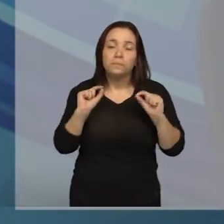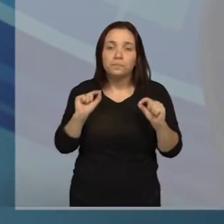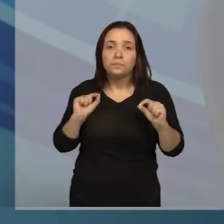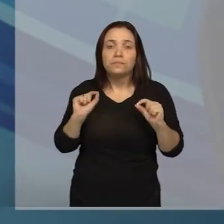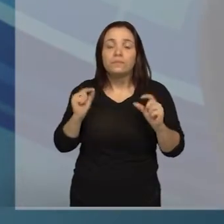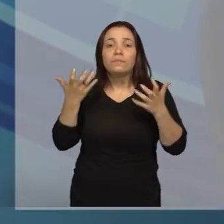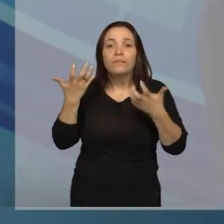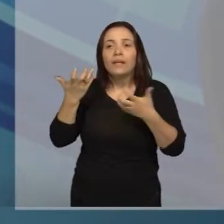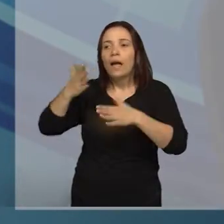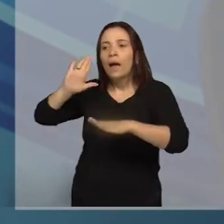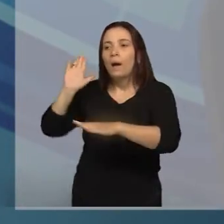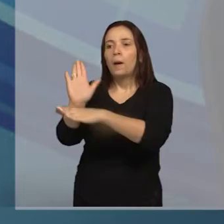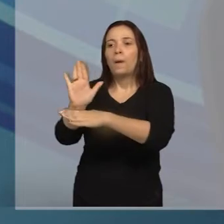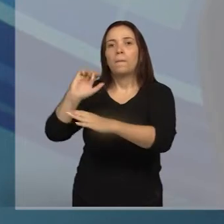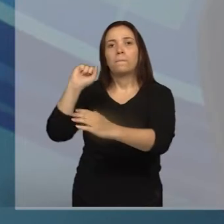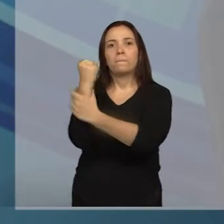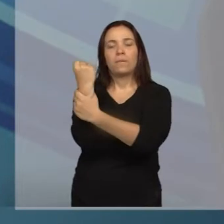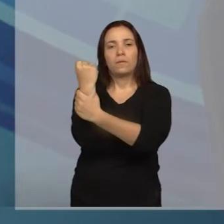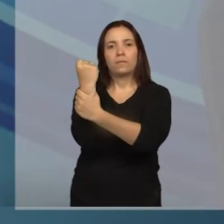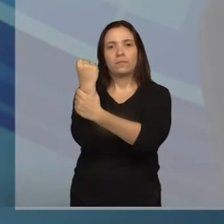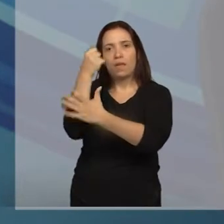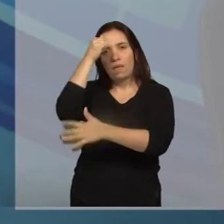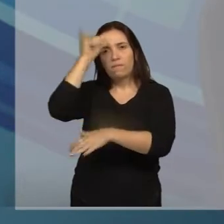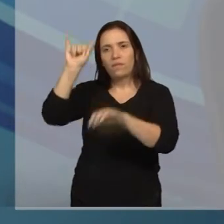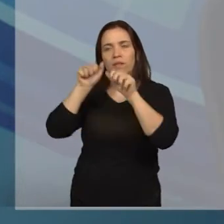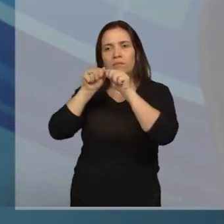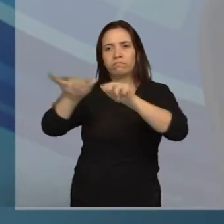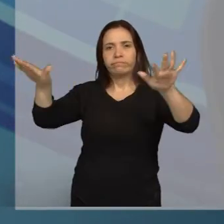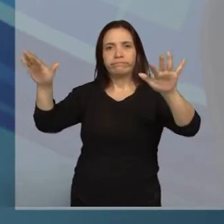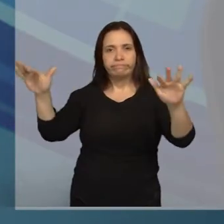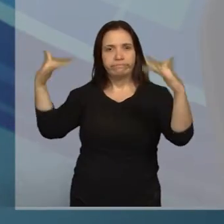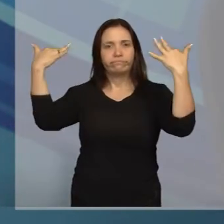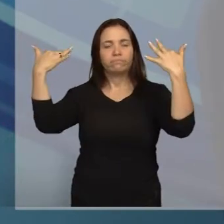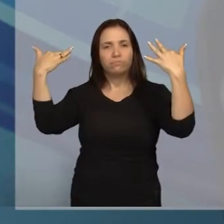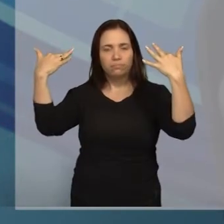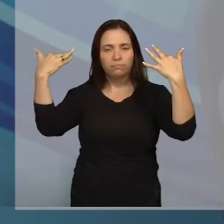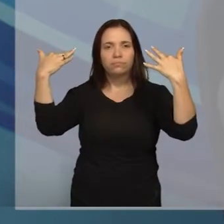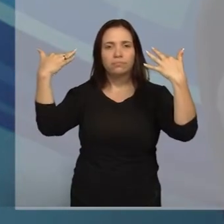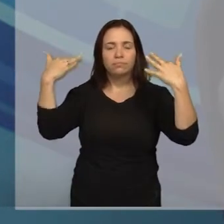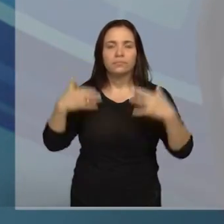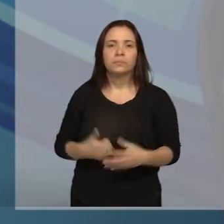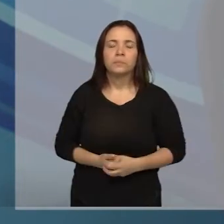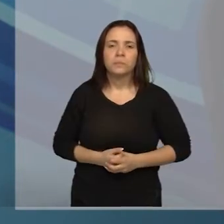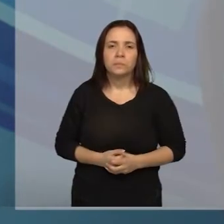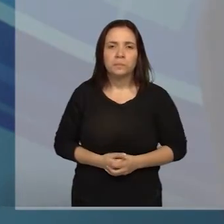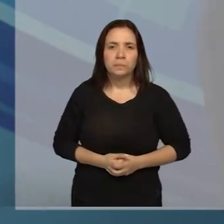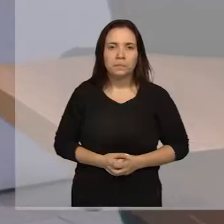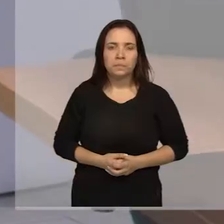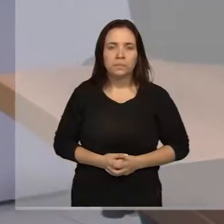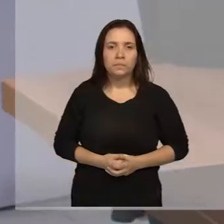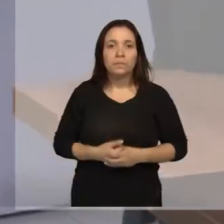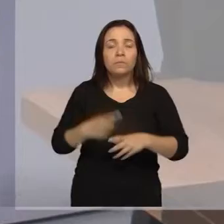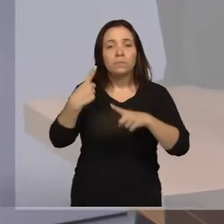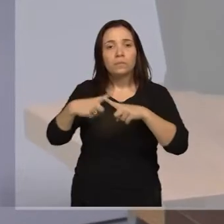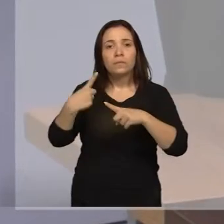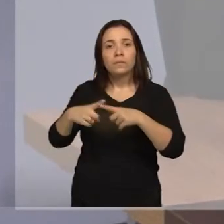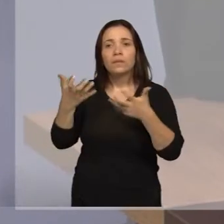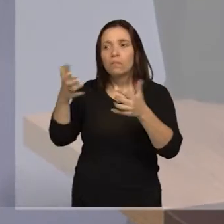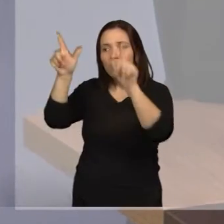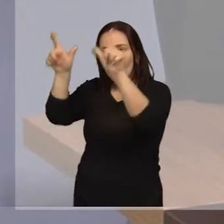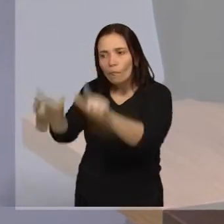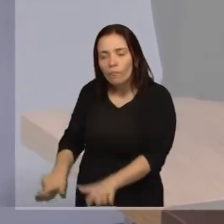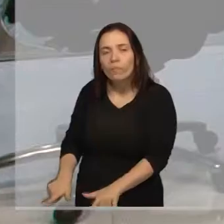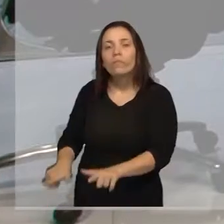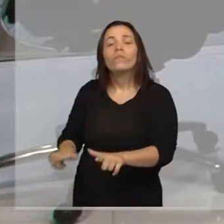para... no sentido de reforçar o republicanismo, uhum. né? de trazer uma isenção maior para quem está como membro do